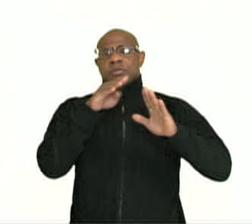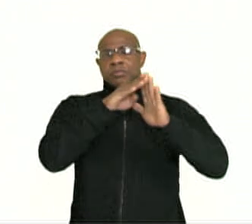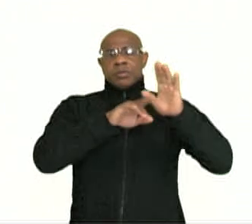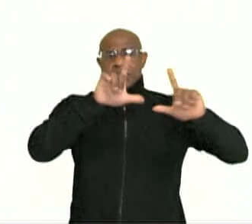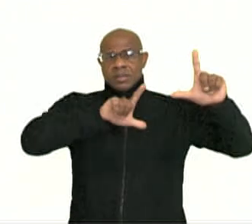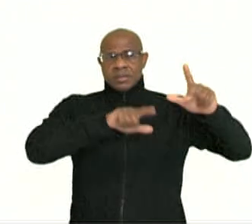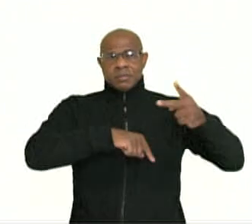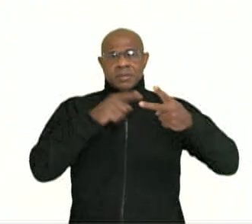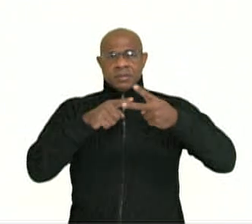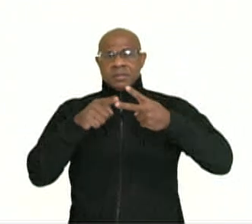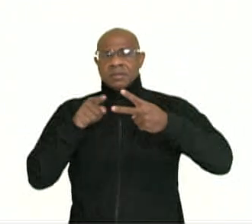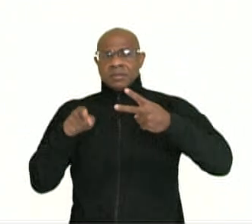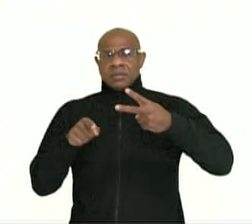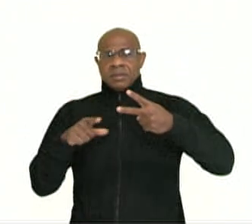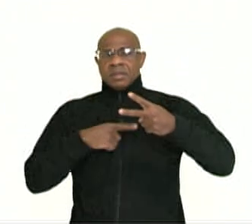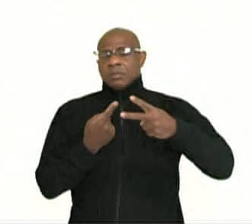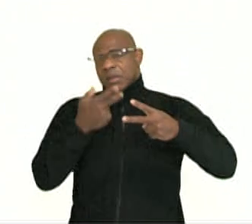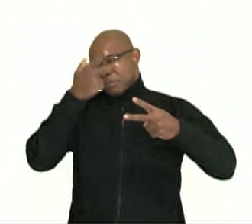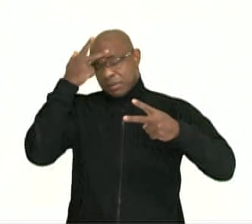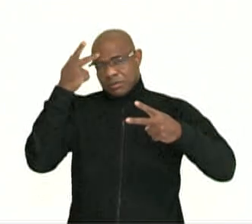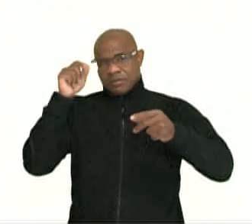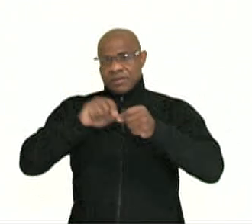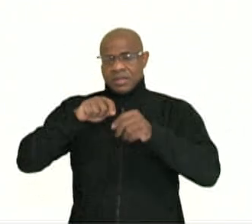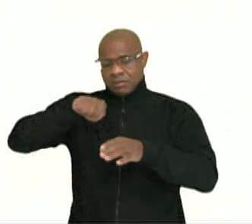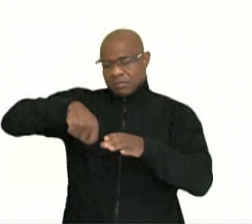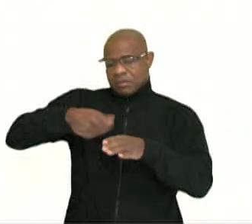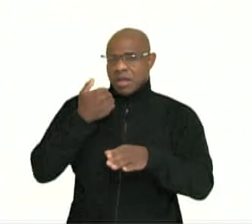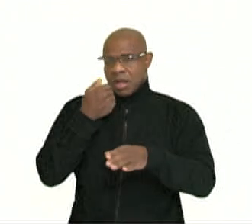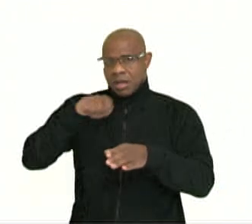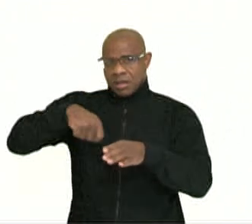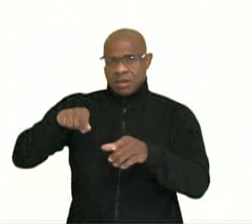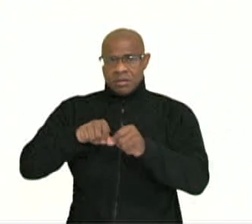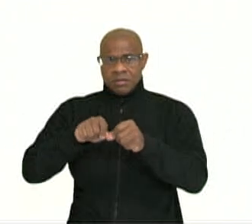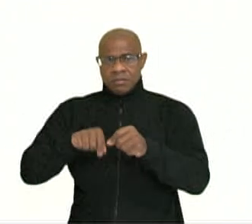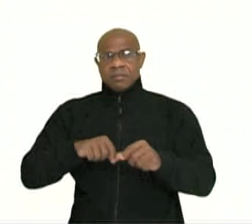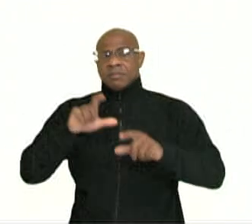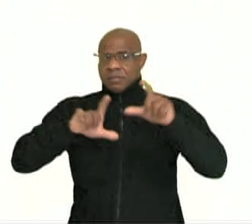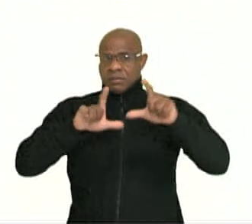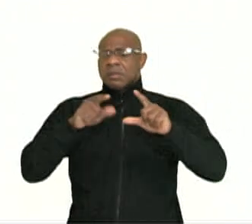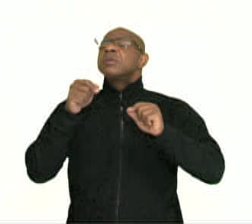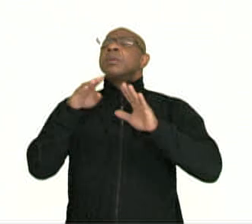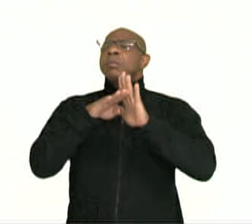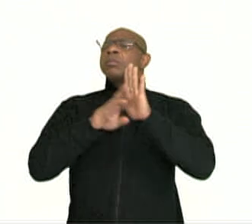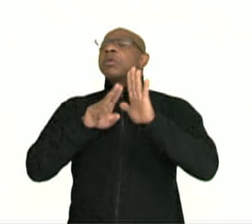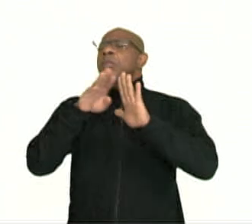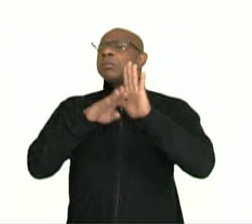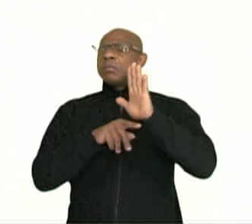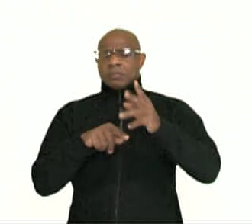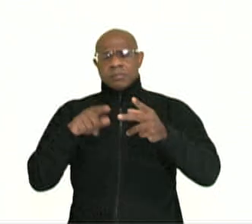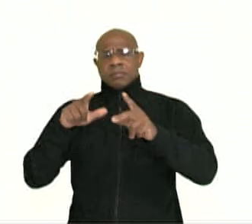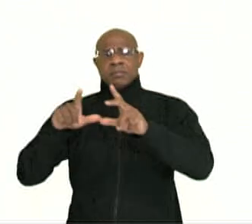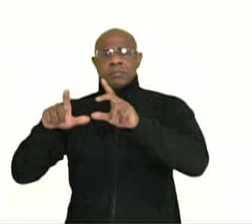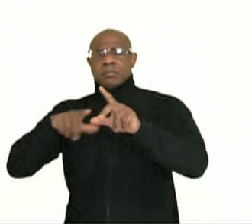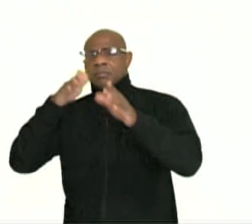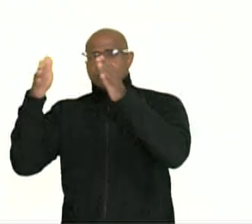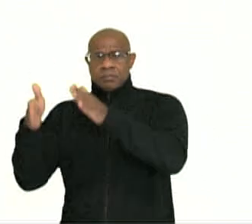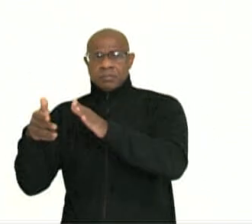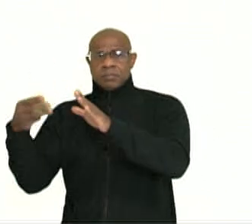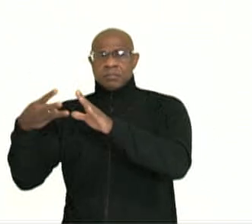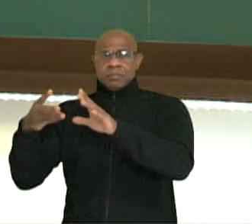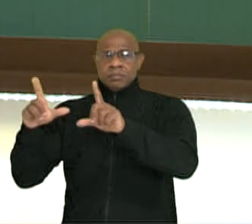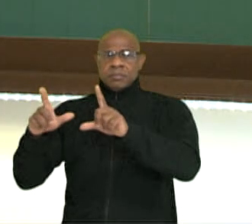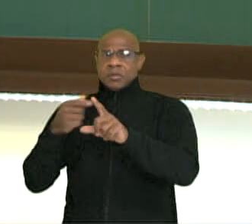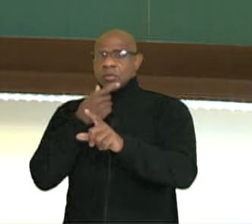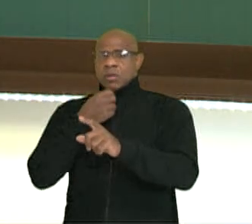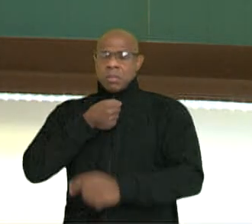A segunda imagem tem uma pessoa cozinhando na televisão. Que programa que é esse? Na outra, um